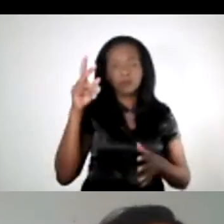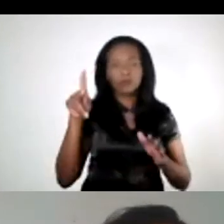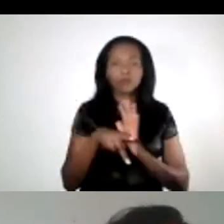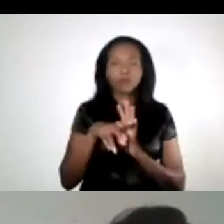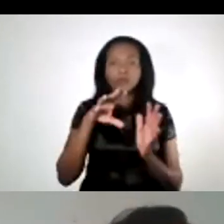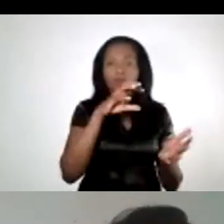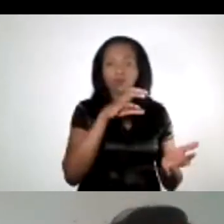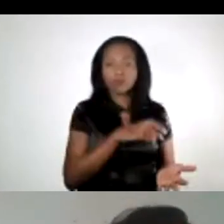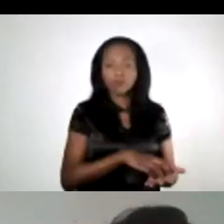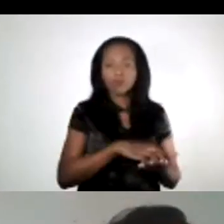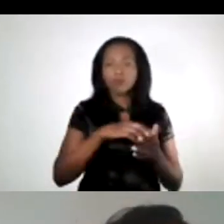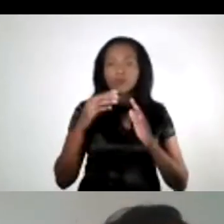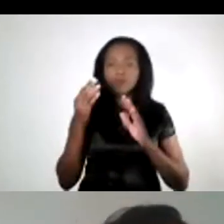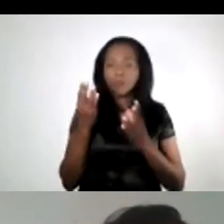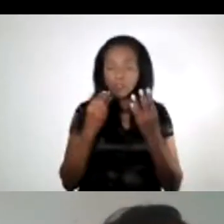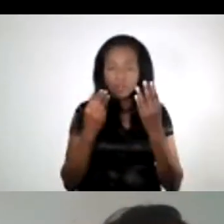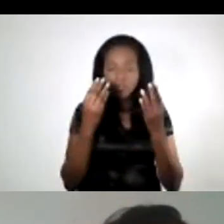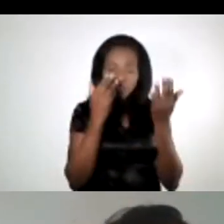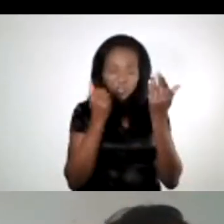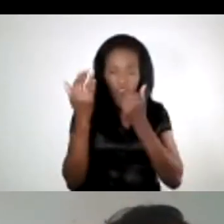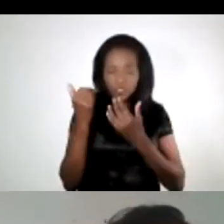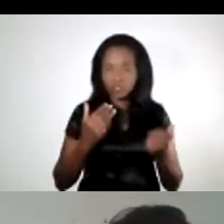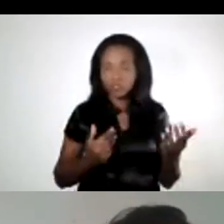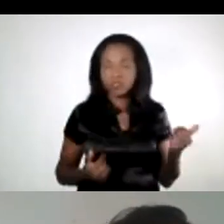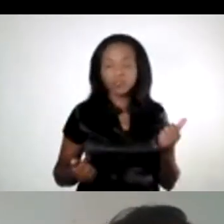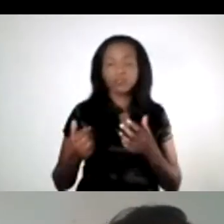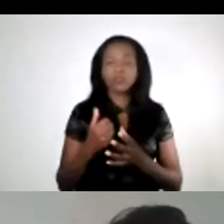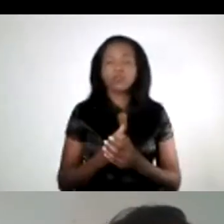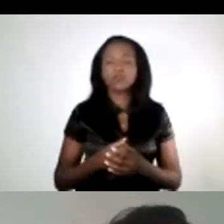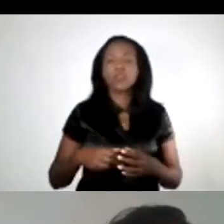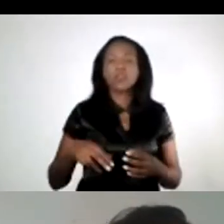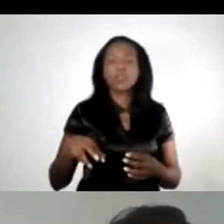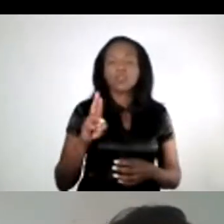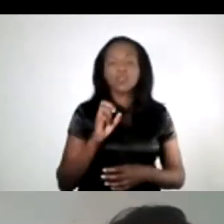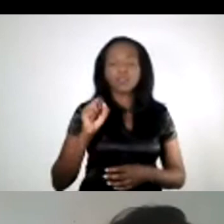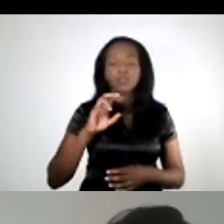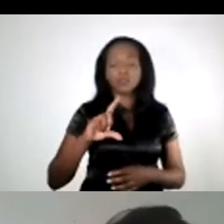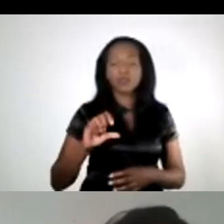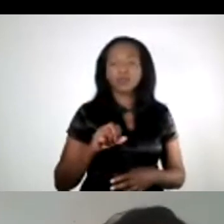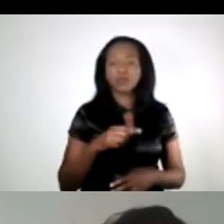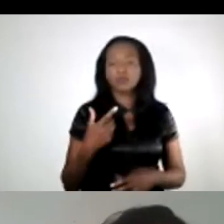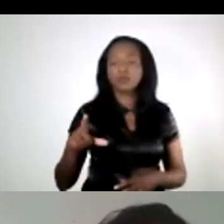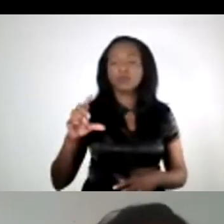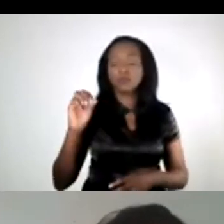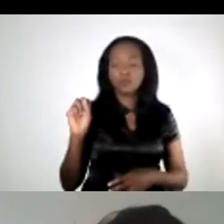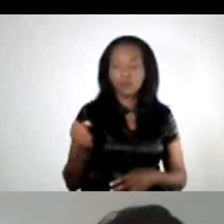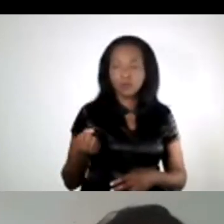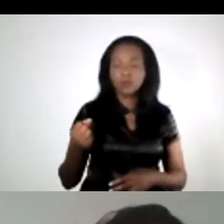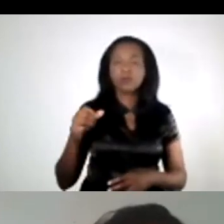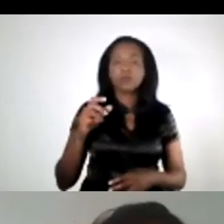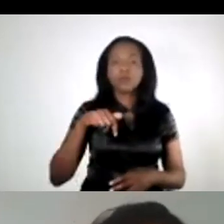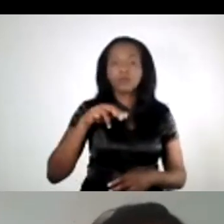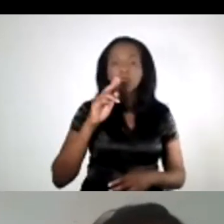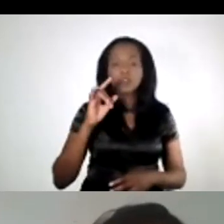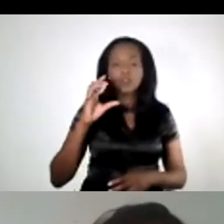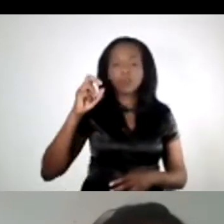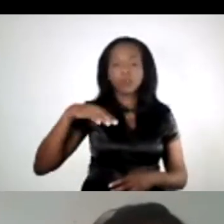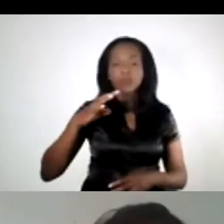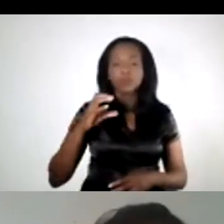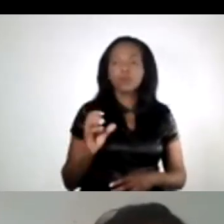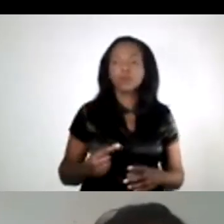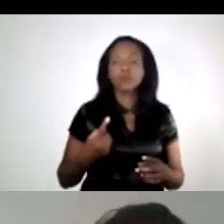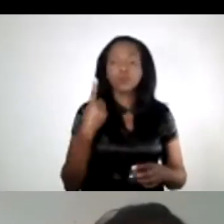a Resolução 8, né, que traz as diretrizes nacionais da educação escolar quilombola, inclusive um dos